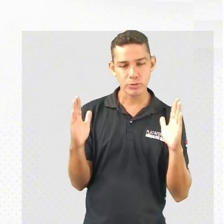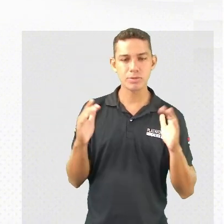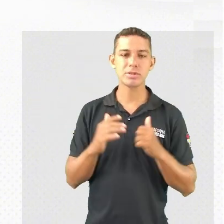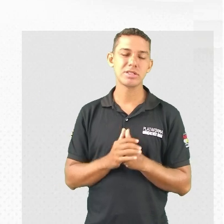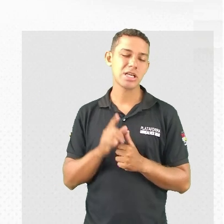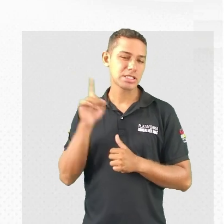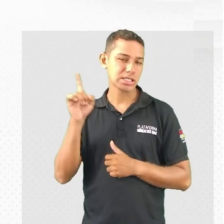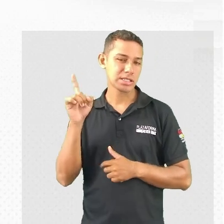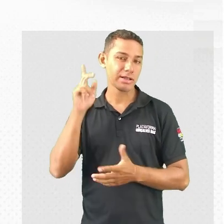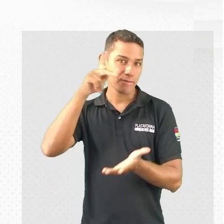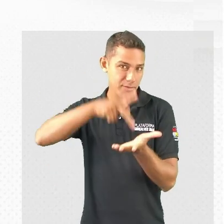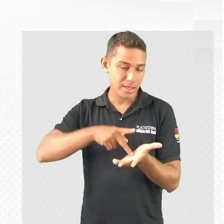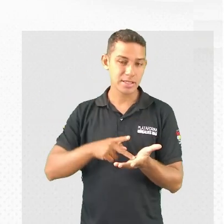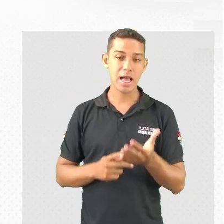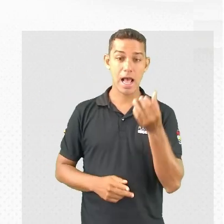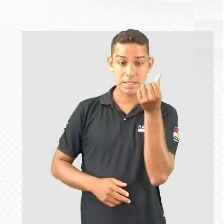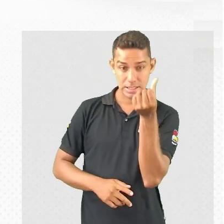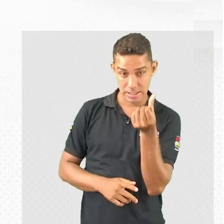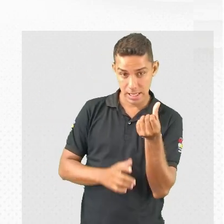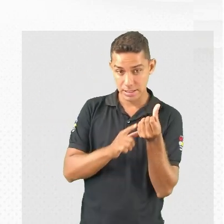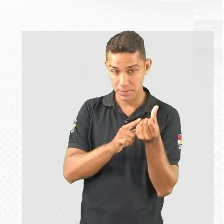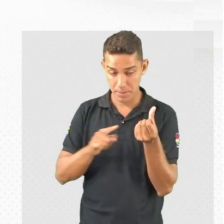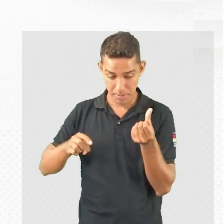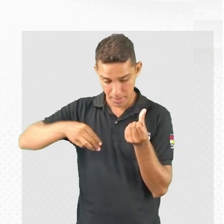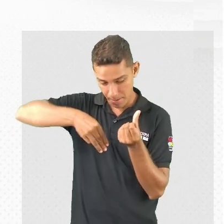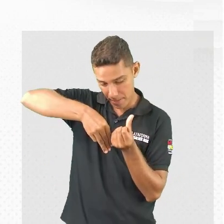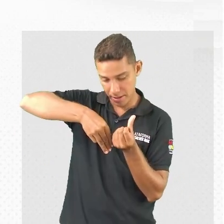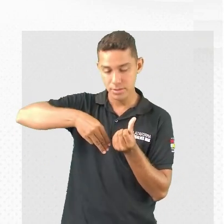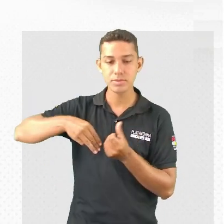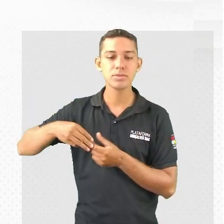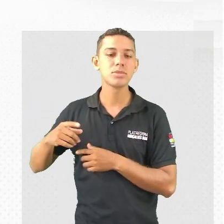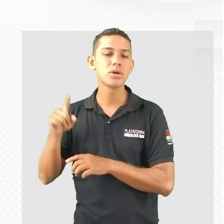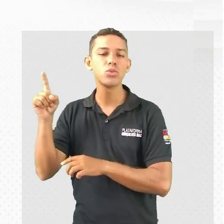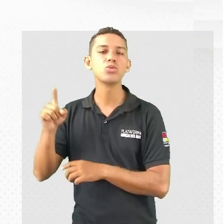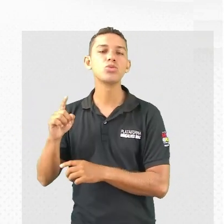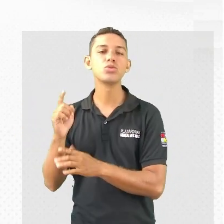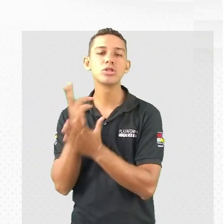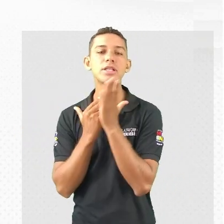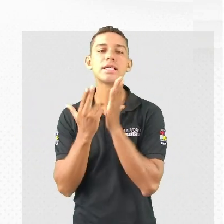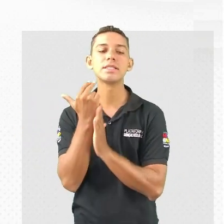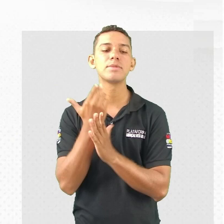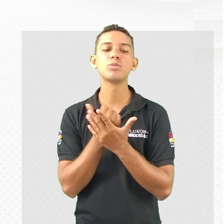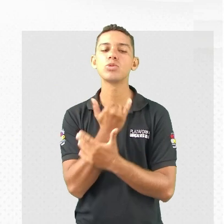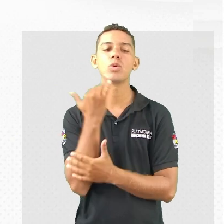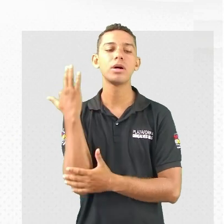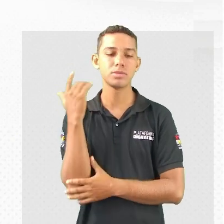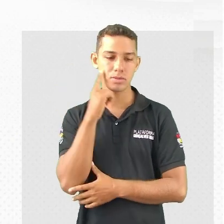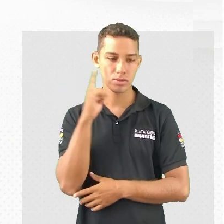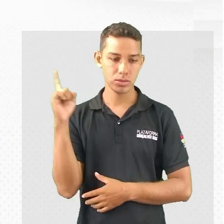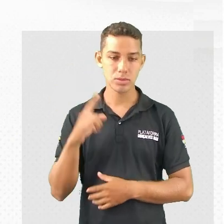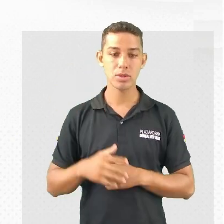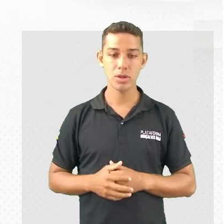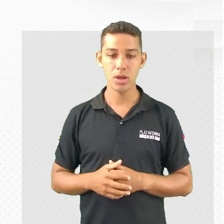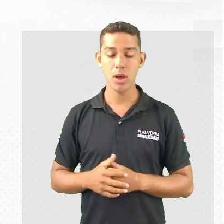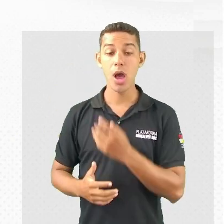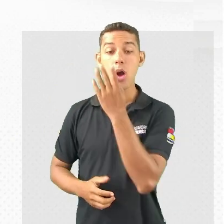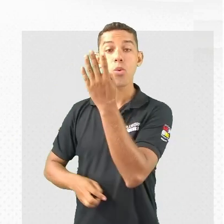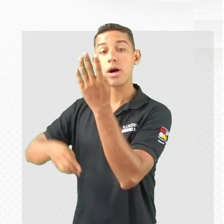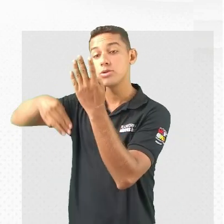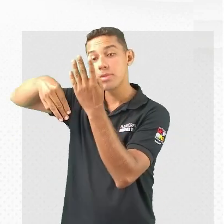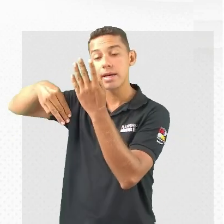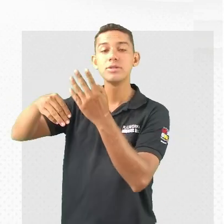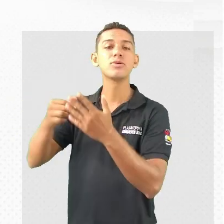comprimento, que na realidade é 6 metros, quanto é que ele vale no desenho? Essa largura, que é 4 metros, quanto é que ele vale no